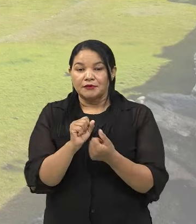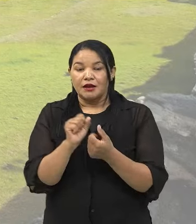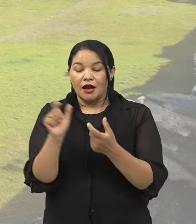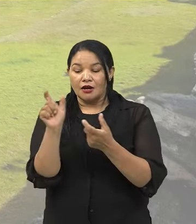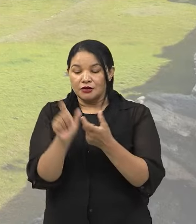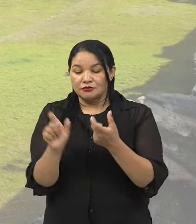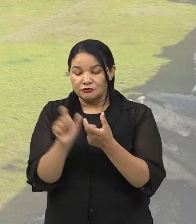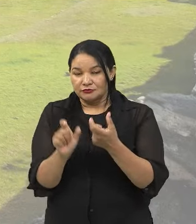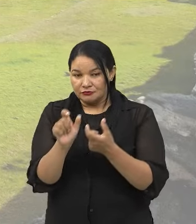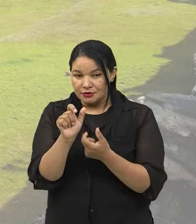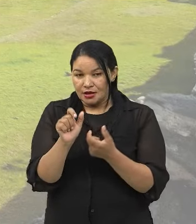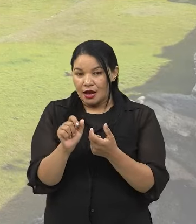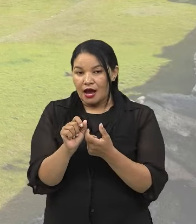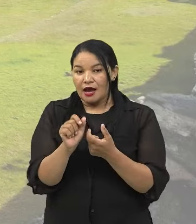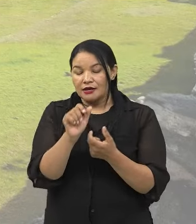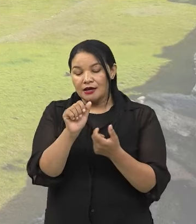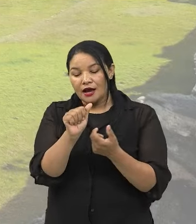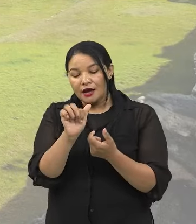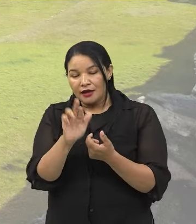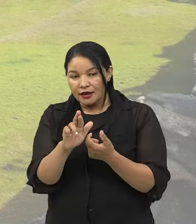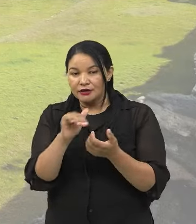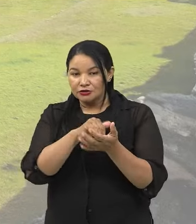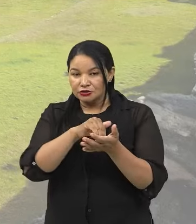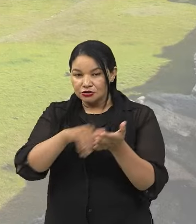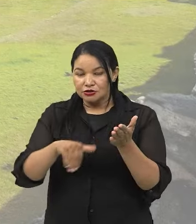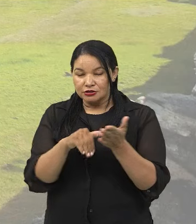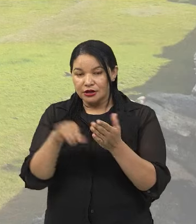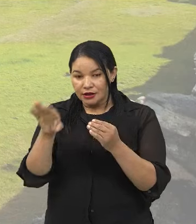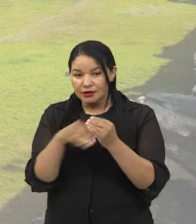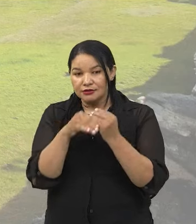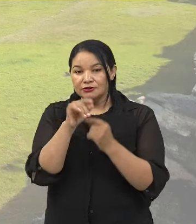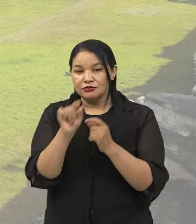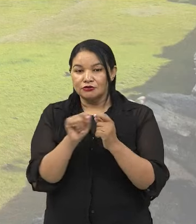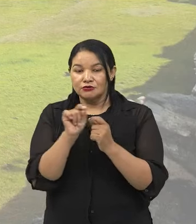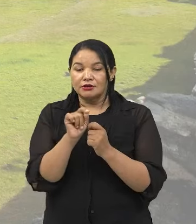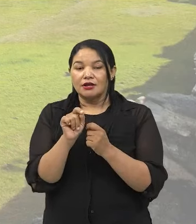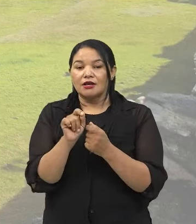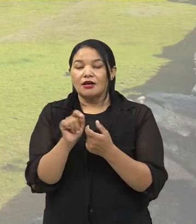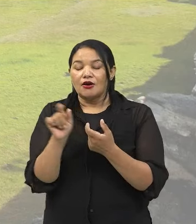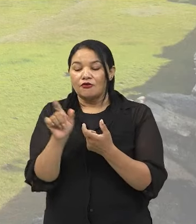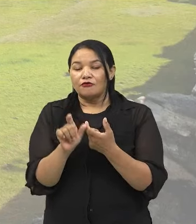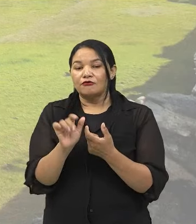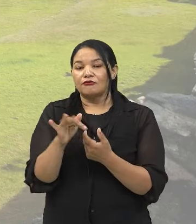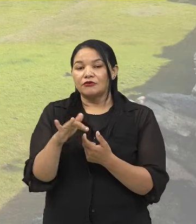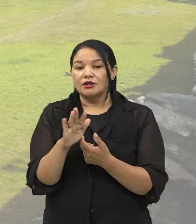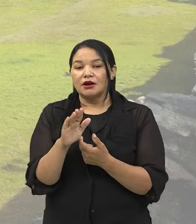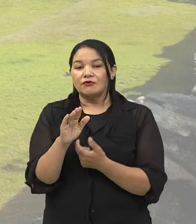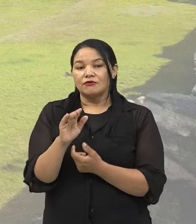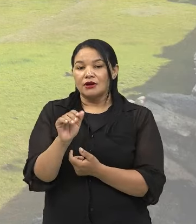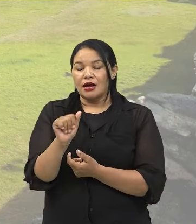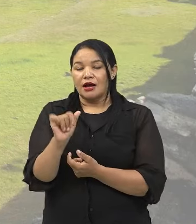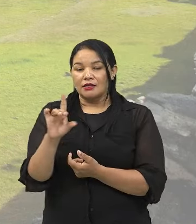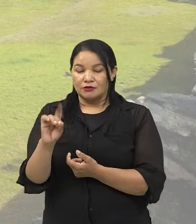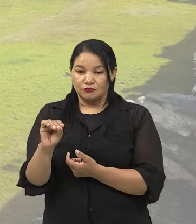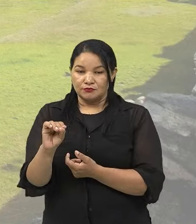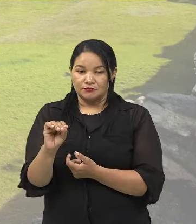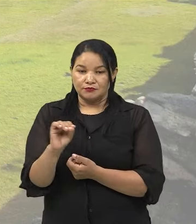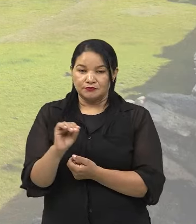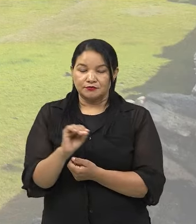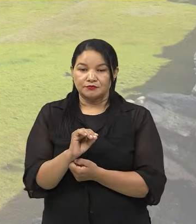AR, a gente acrescenta, né, a terminação regular desse verbo, que é ado.